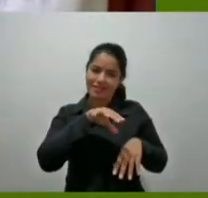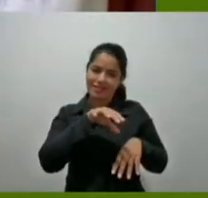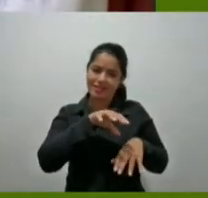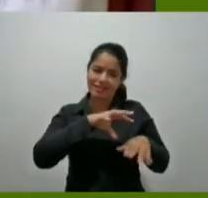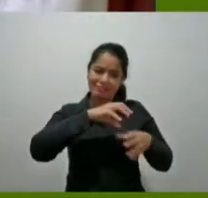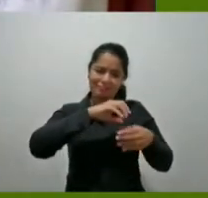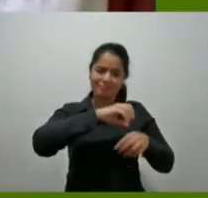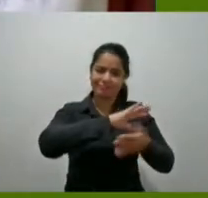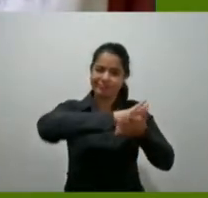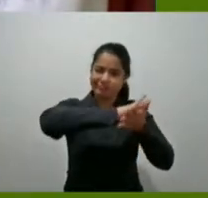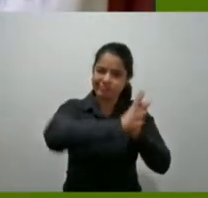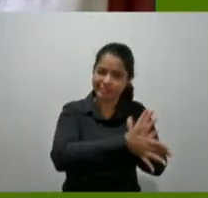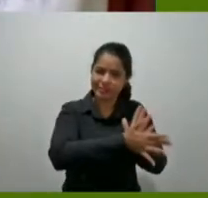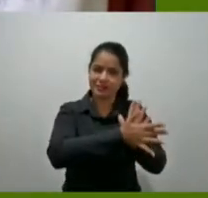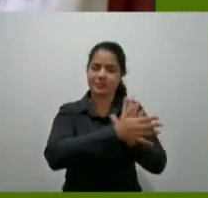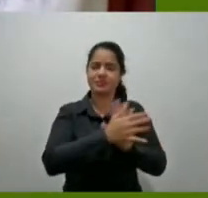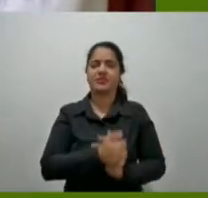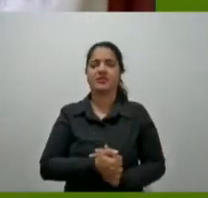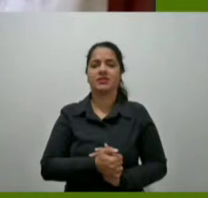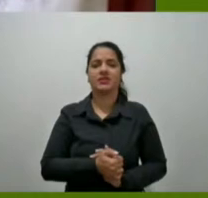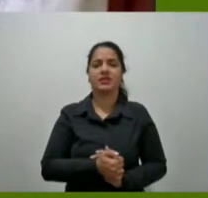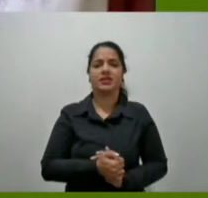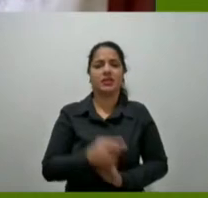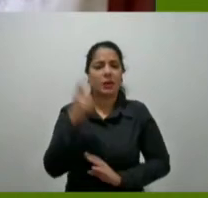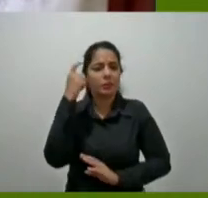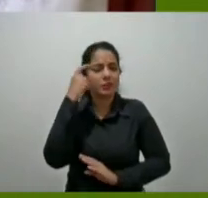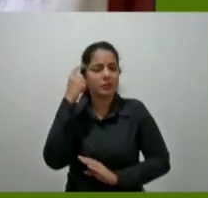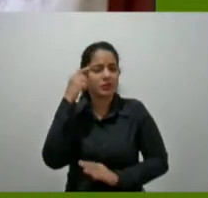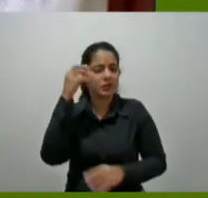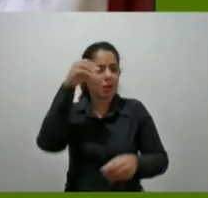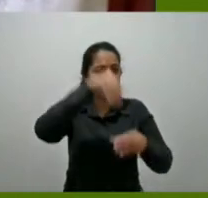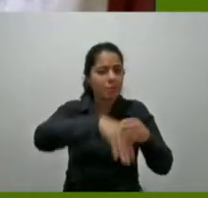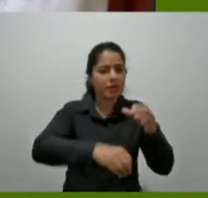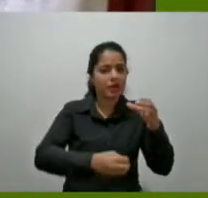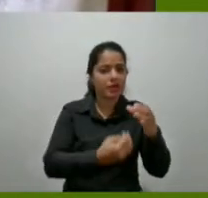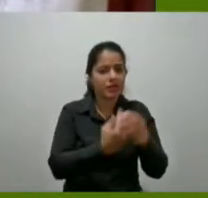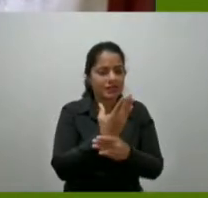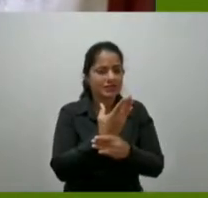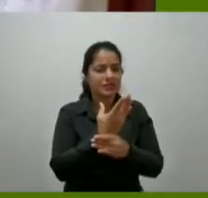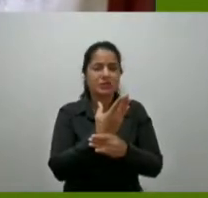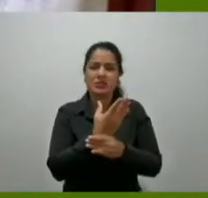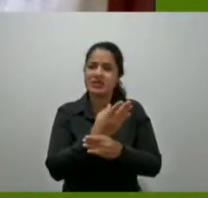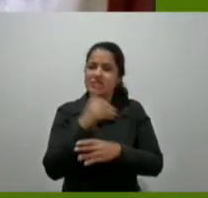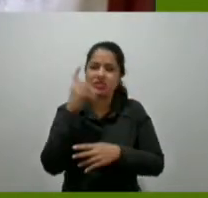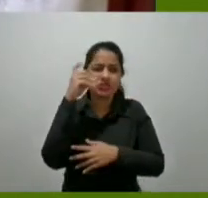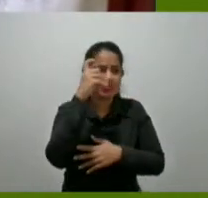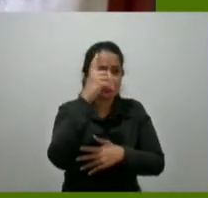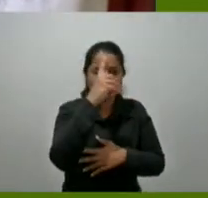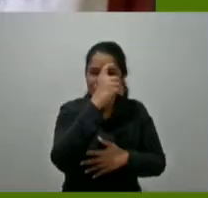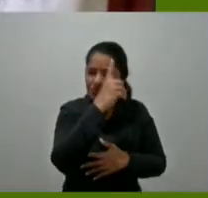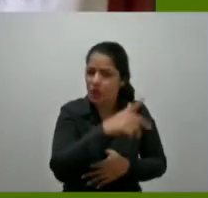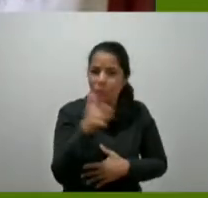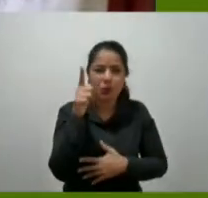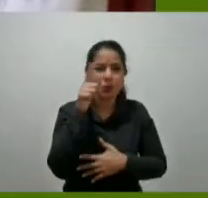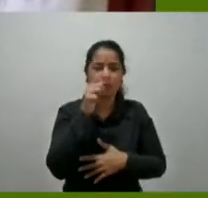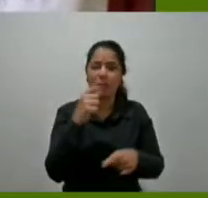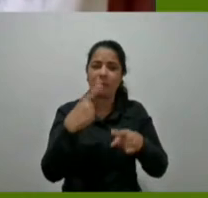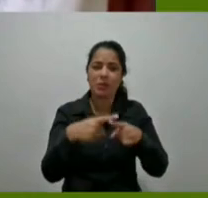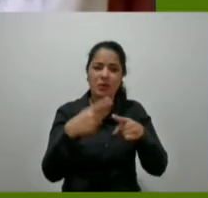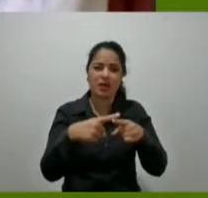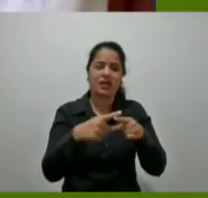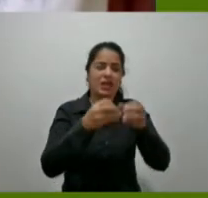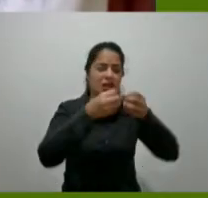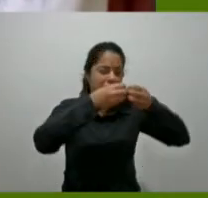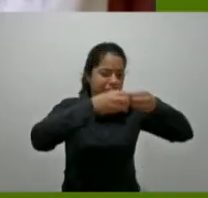agrícola e vimos que era quase impossível, dado o estado de erosão, o desaparecimento